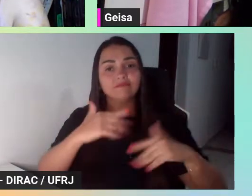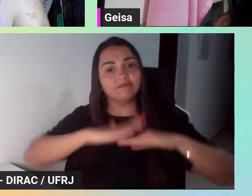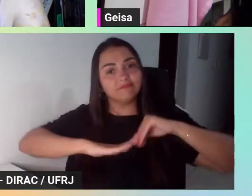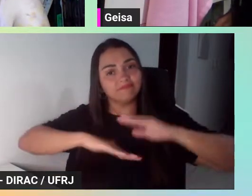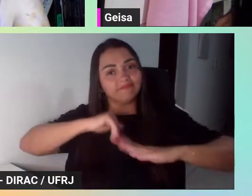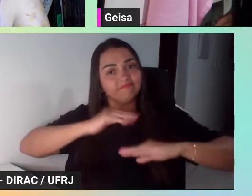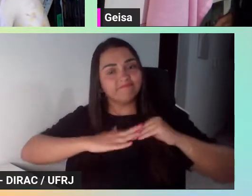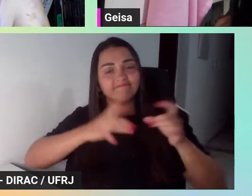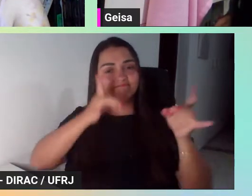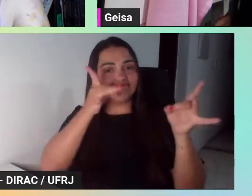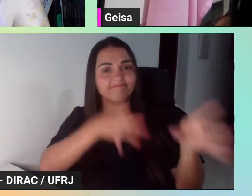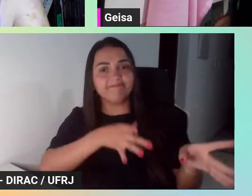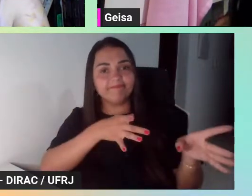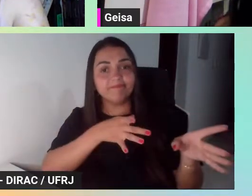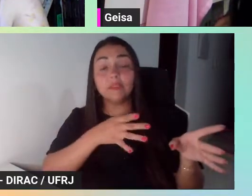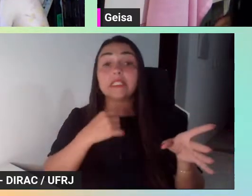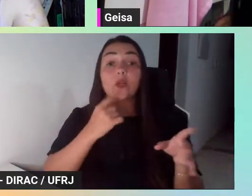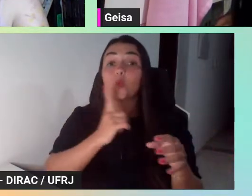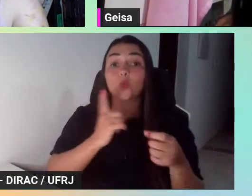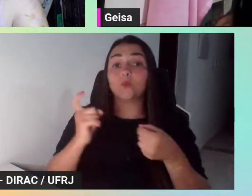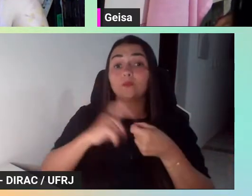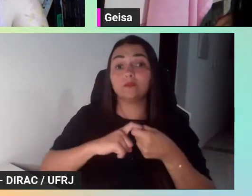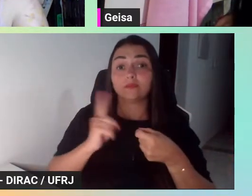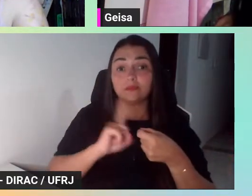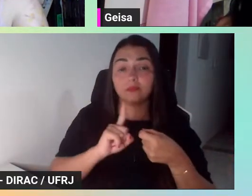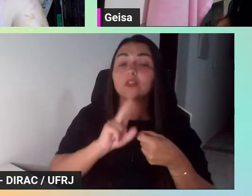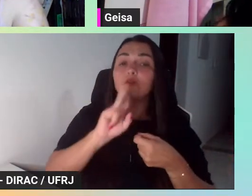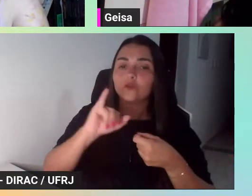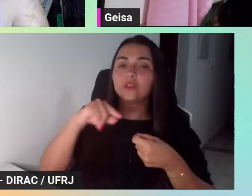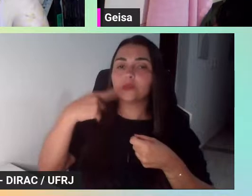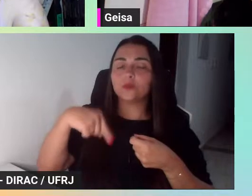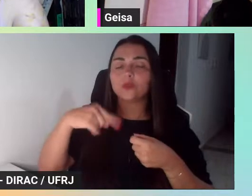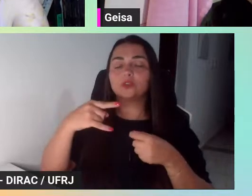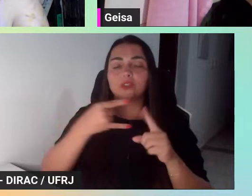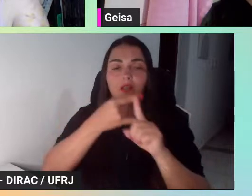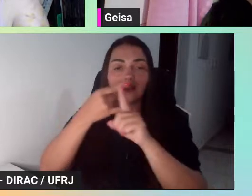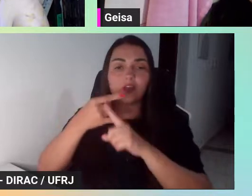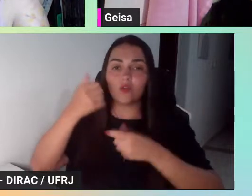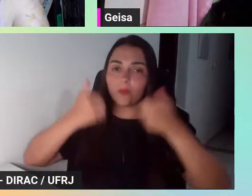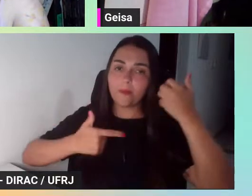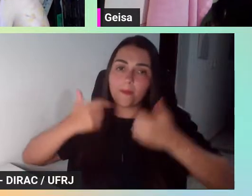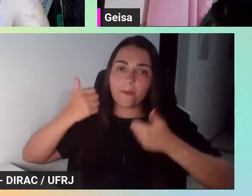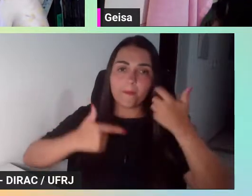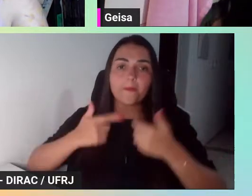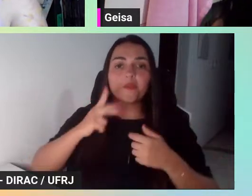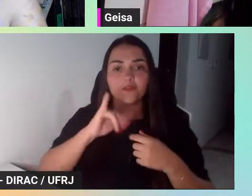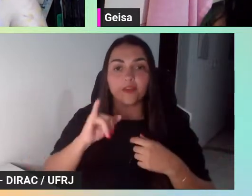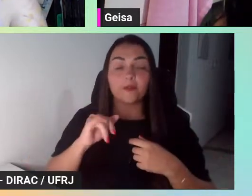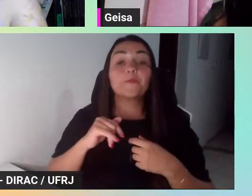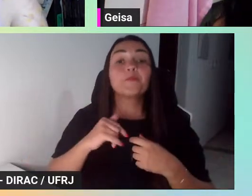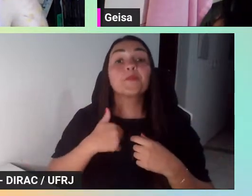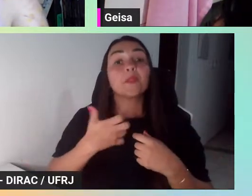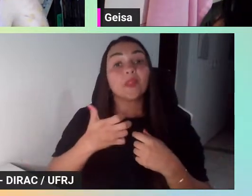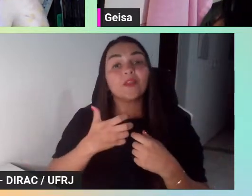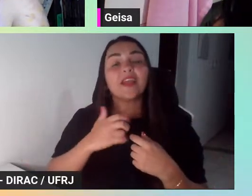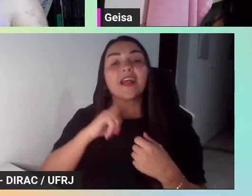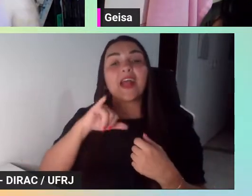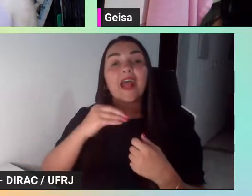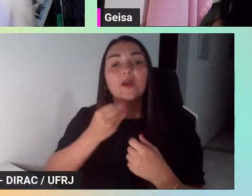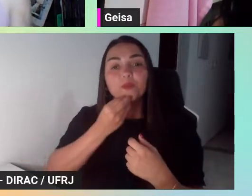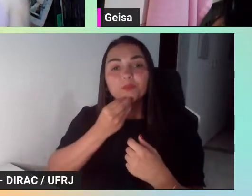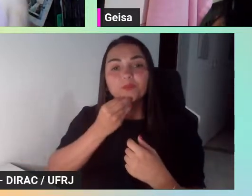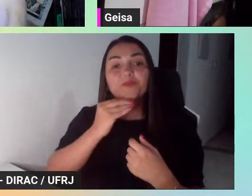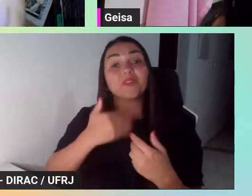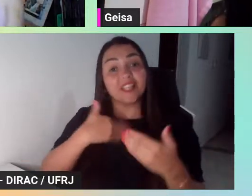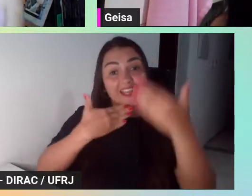e não consegue mais voltar. Então, a gente vai falar um pouco sobre isso. E eu queria também agradecer, né, as